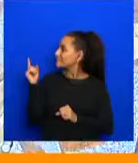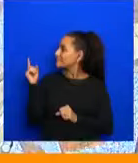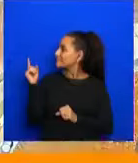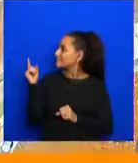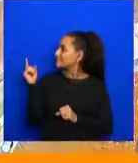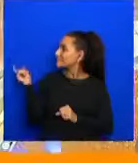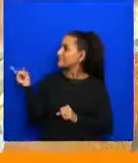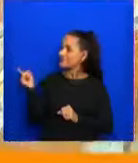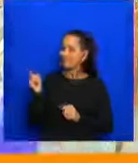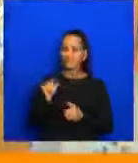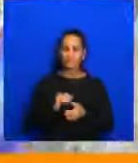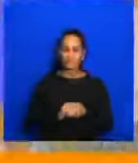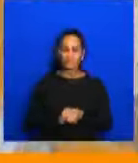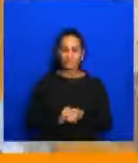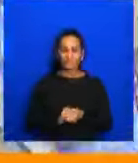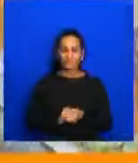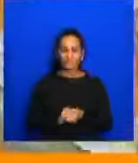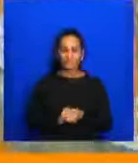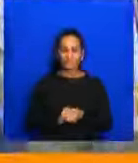Valendo.